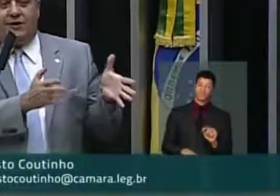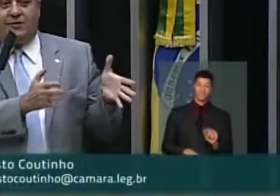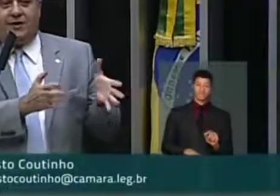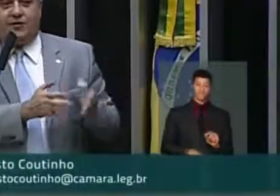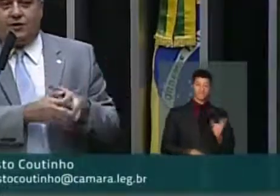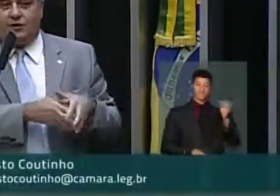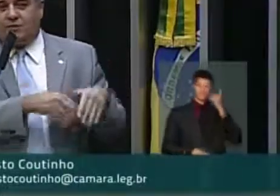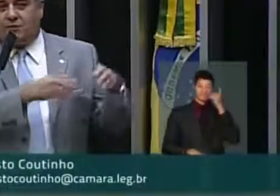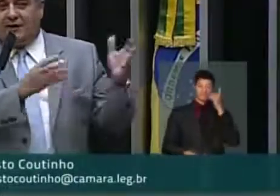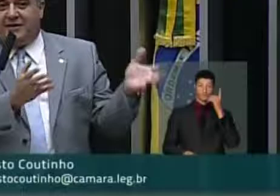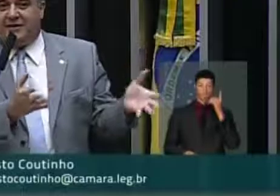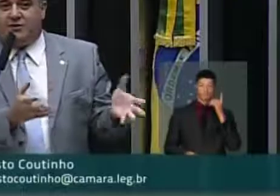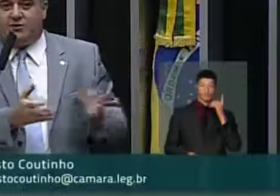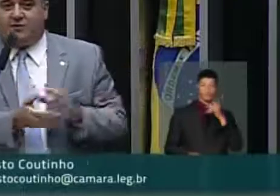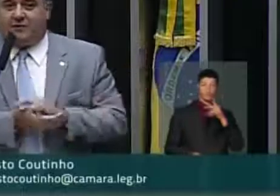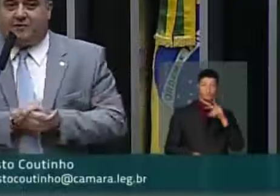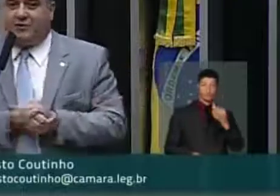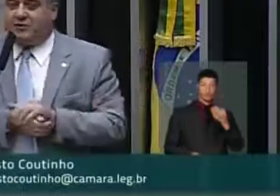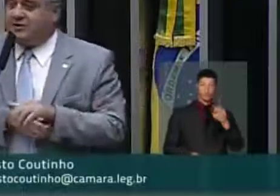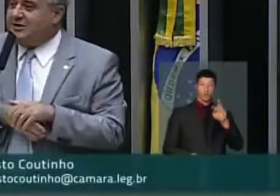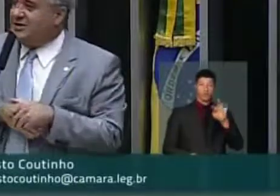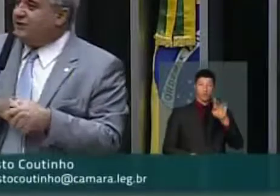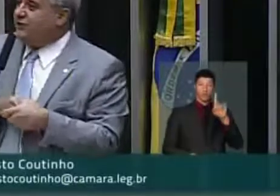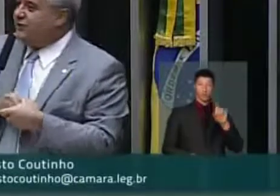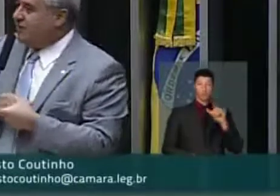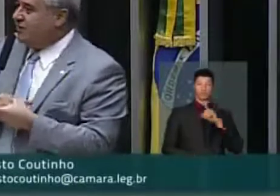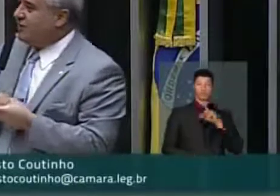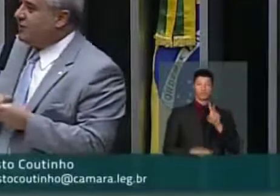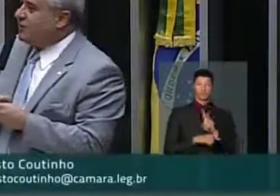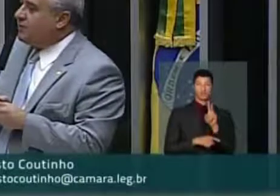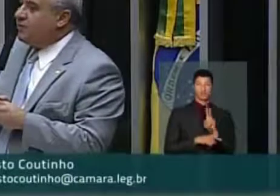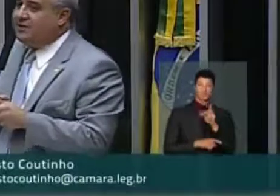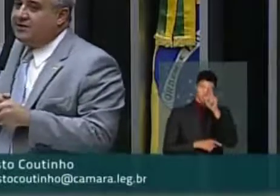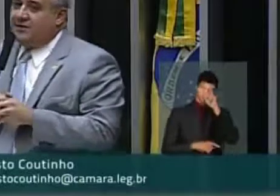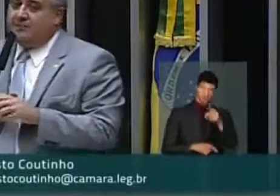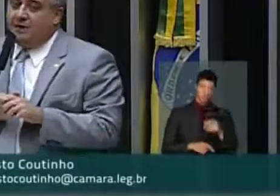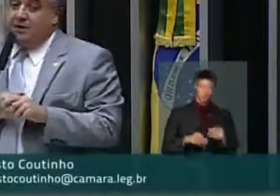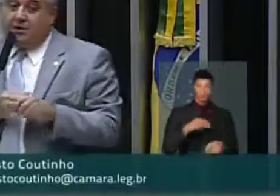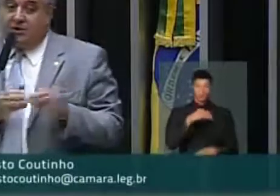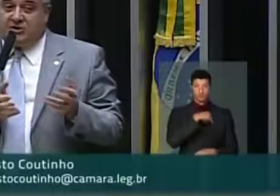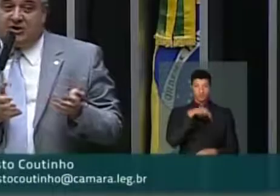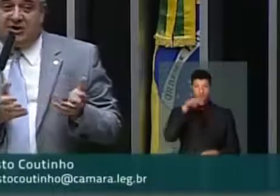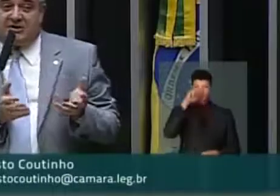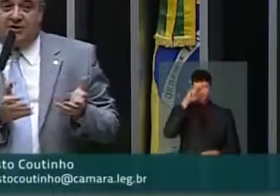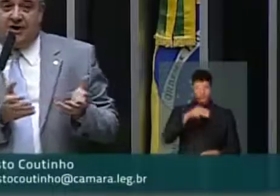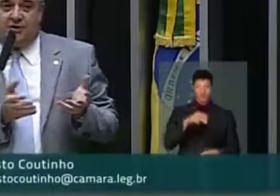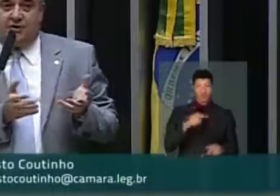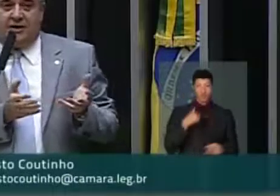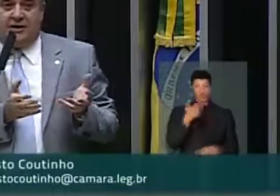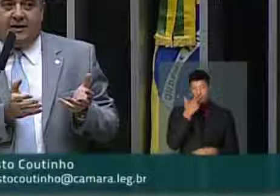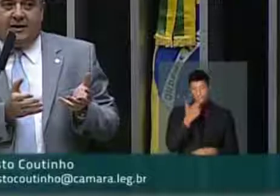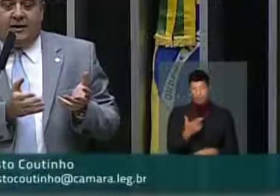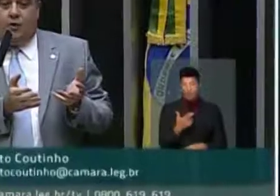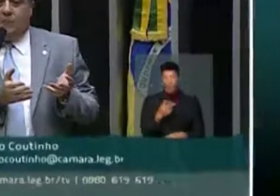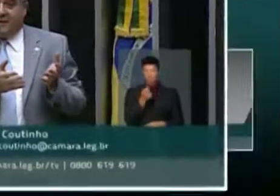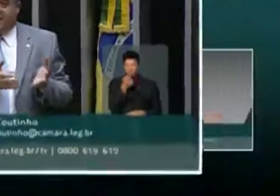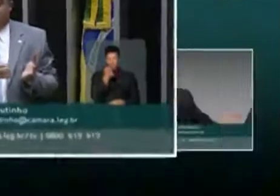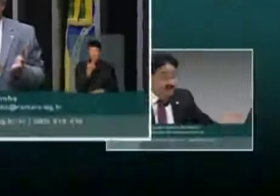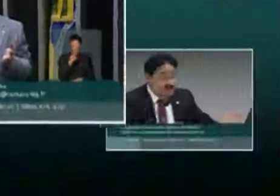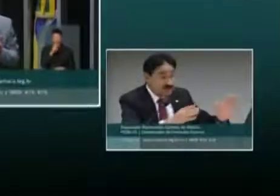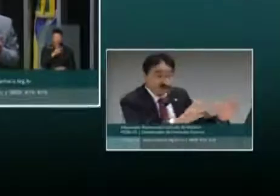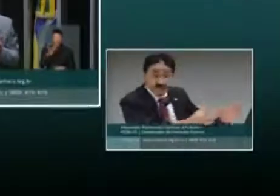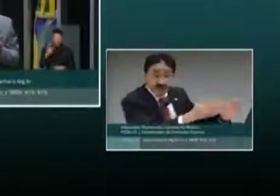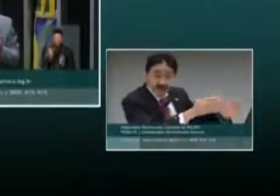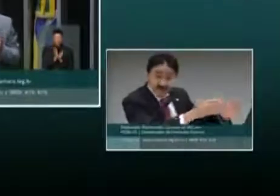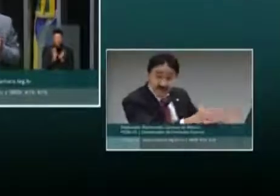o deputado Onyx, ou o partido do deputado Onyx, tinha defendido a ditadura militar. Eu acho engraçado o